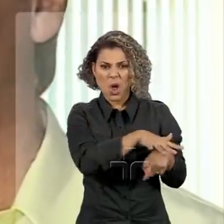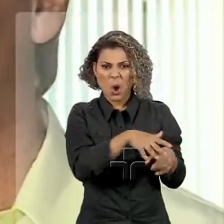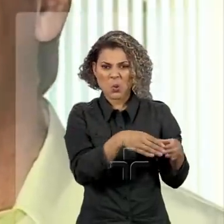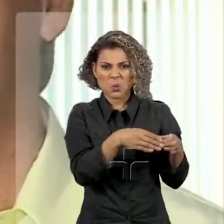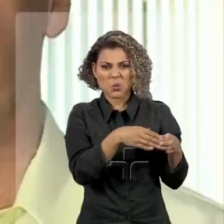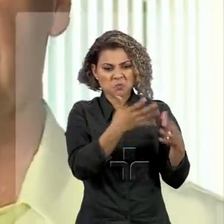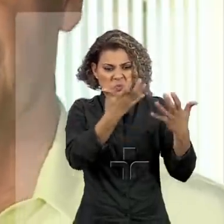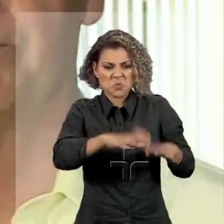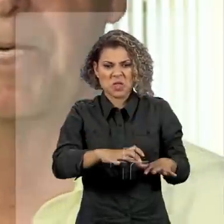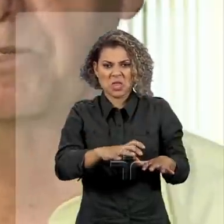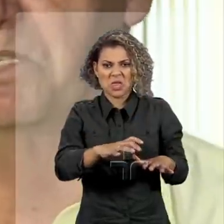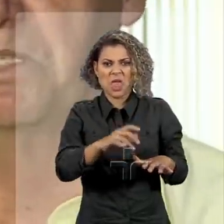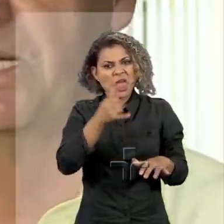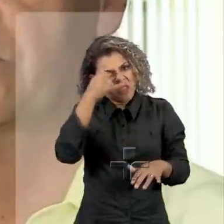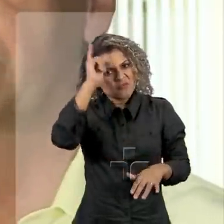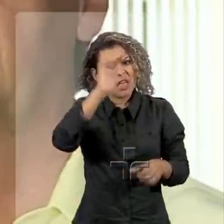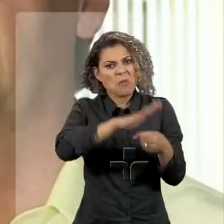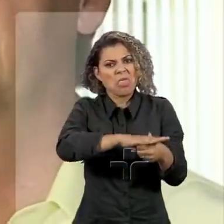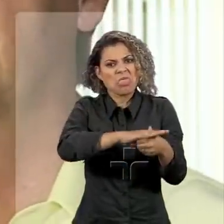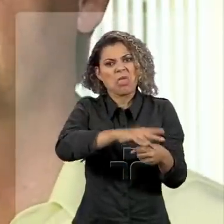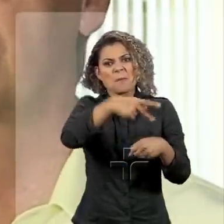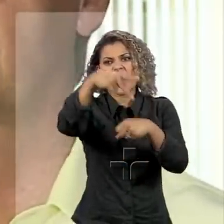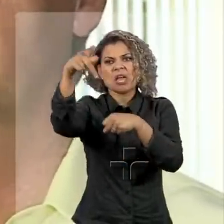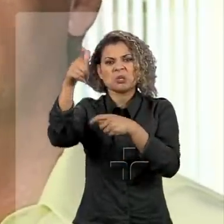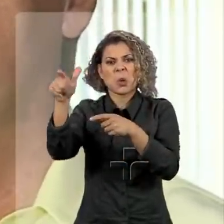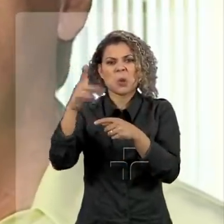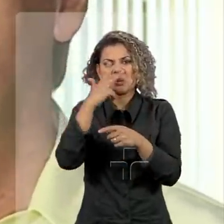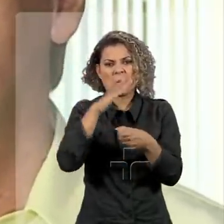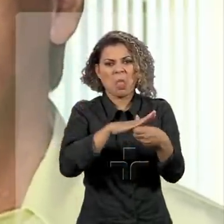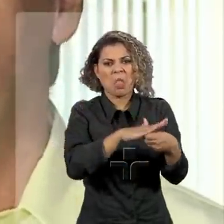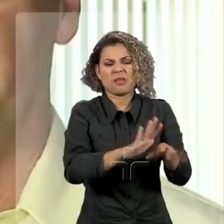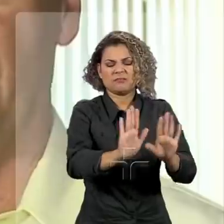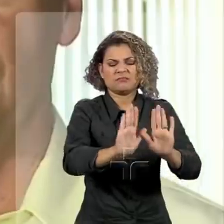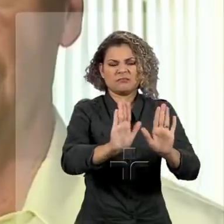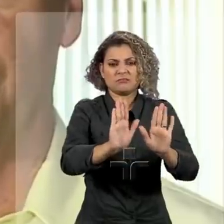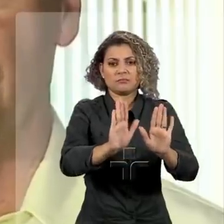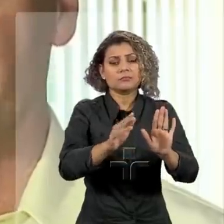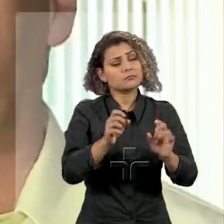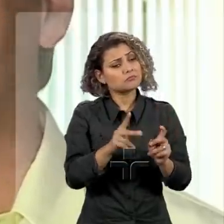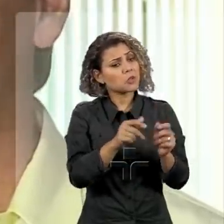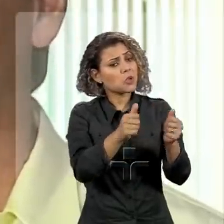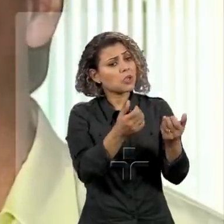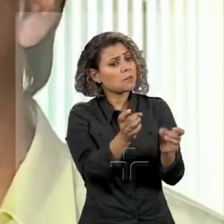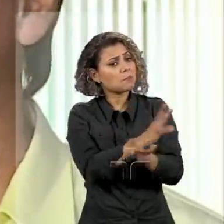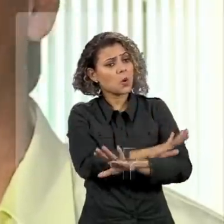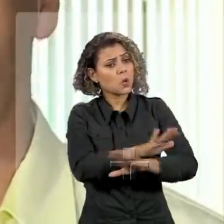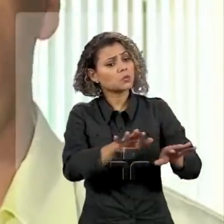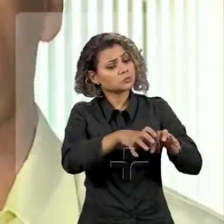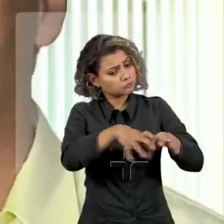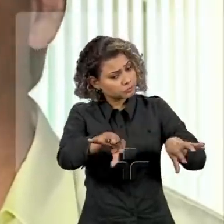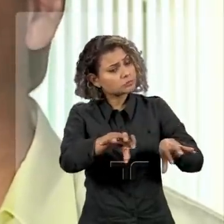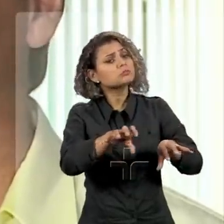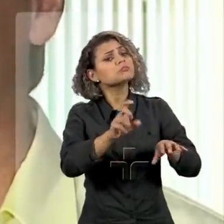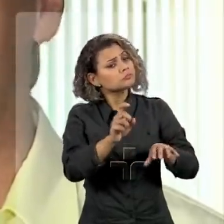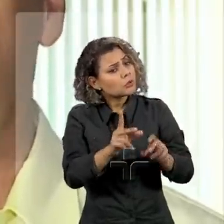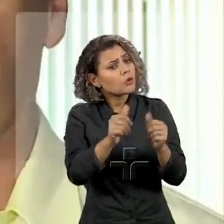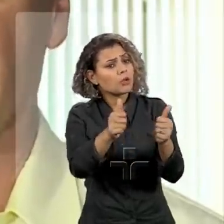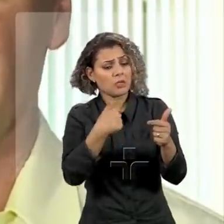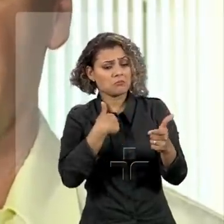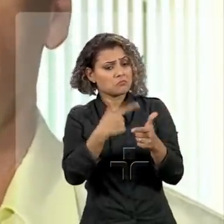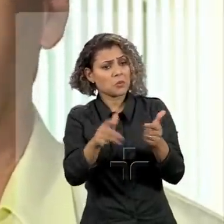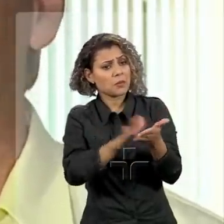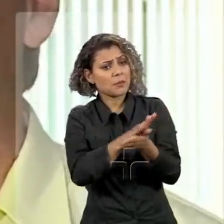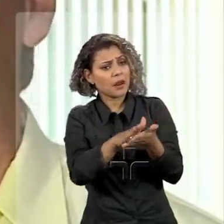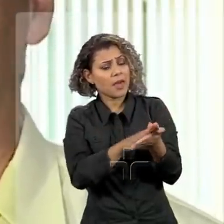não era o caso, para evitar pressões internacionais, entre outras coisas. E eu falei que eu estou pronto para voltar atrás, se for o caso, não tem problema nenhum. Só